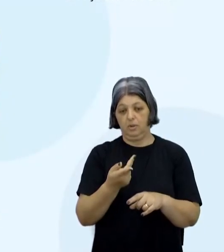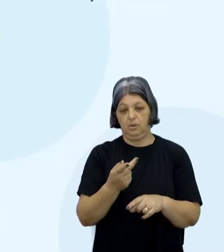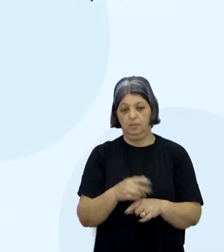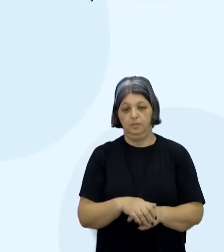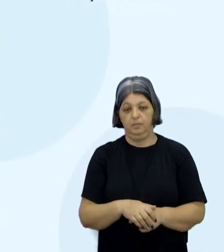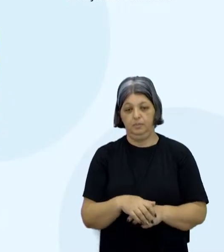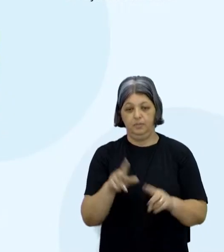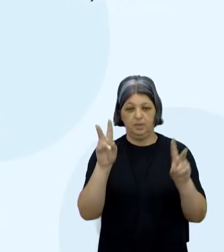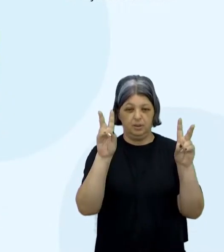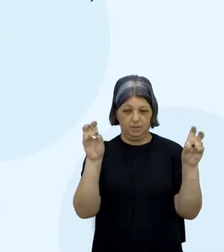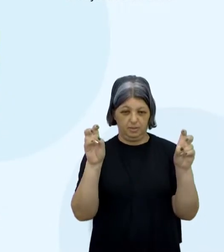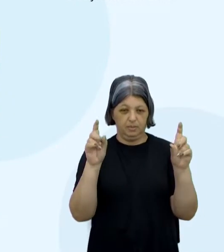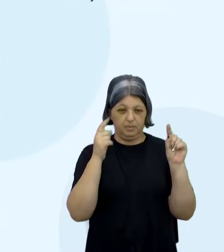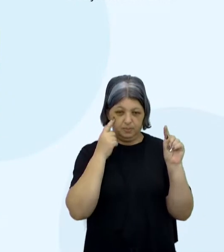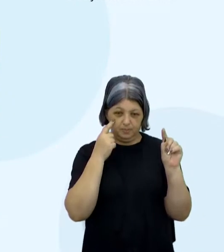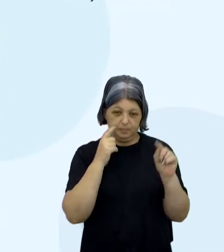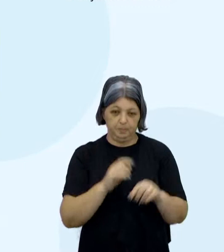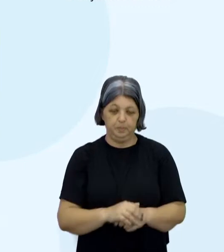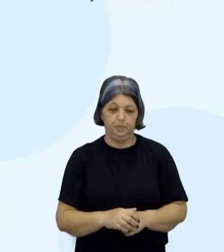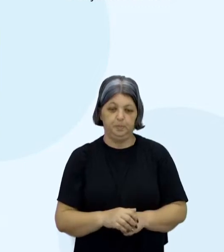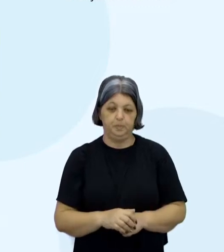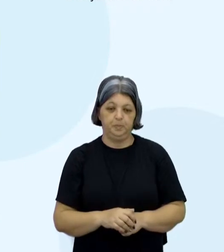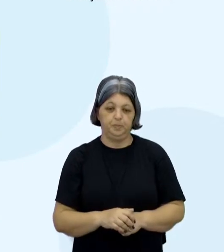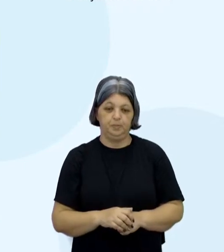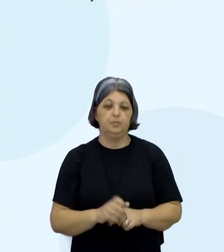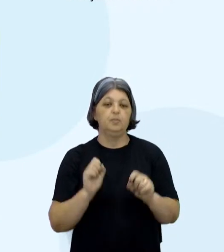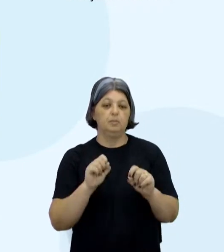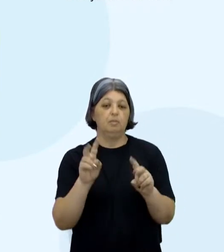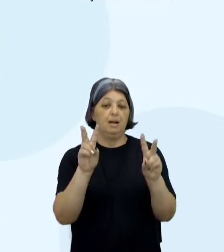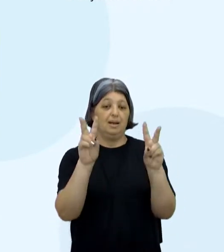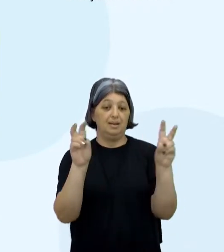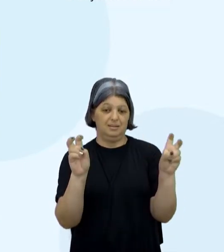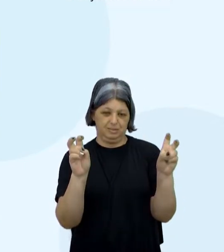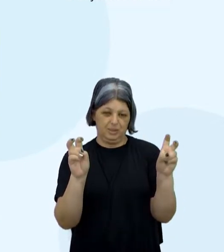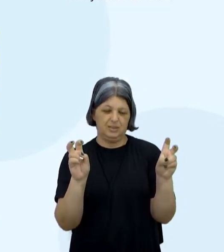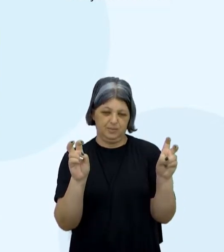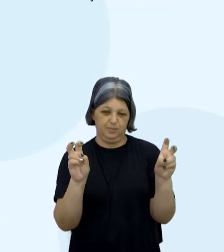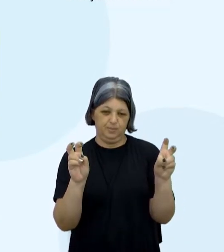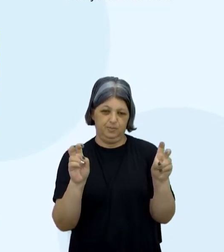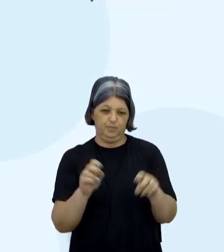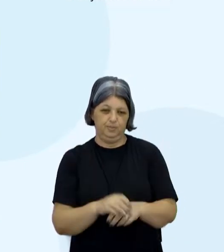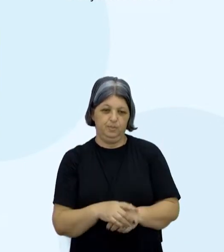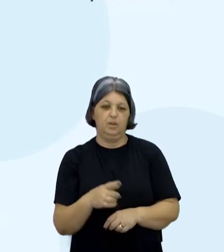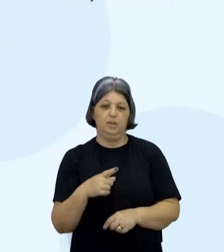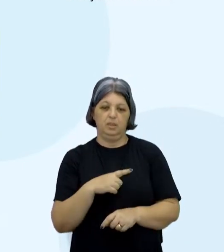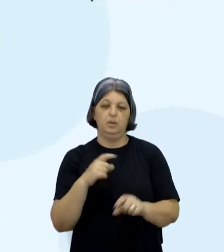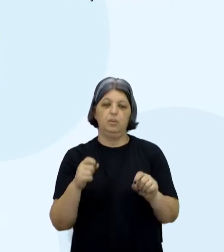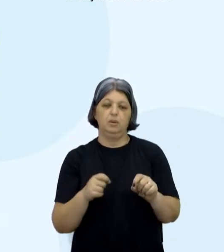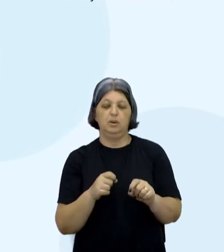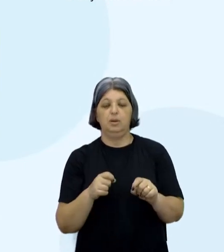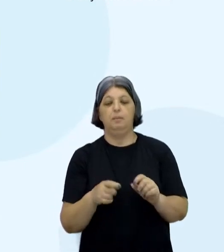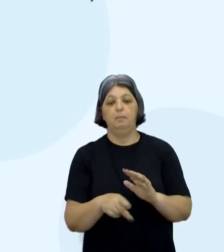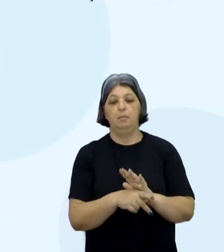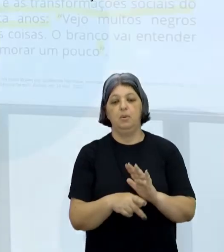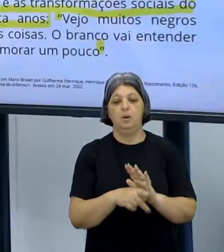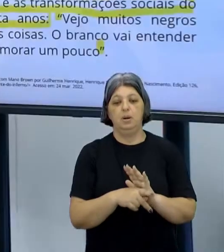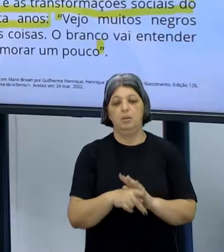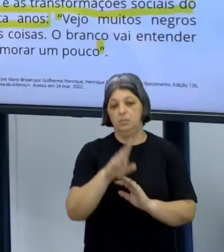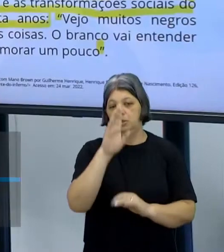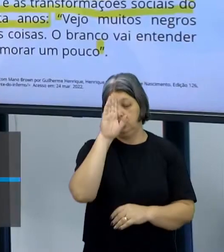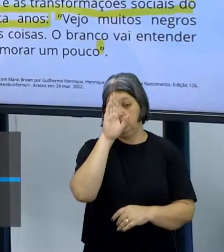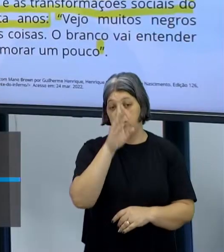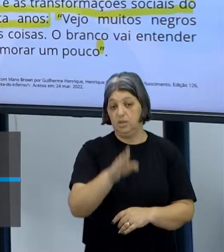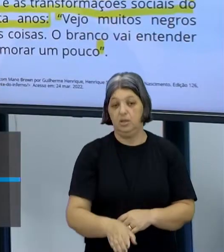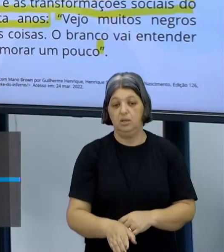aqui, ó, com a utilização das aspas. Né? Então, temos aí o discurso direto, marcado aí exatamente